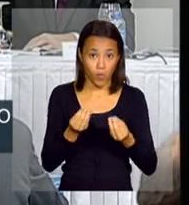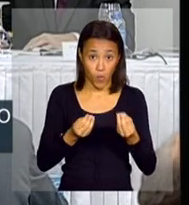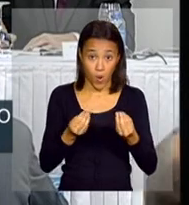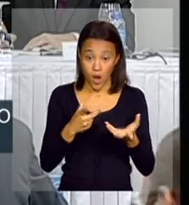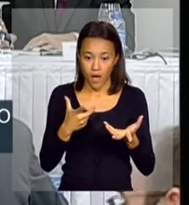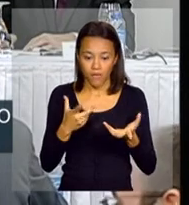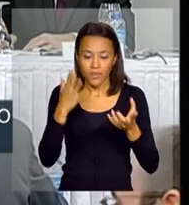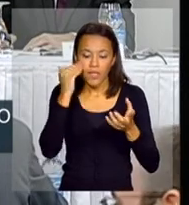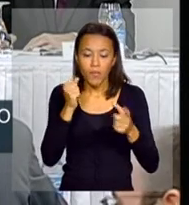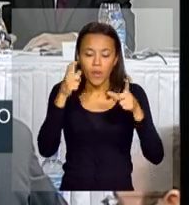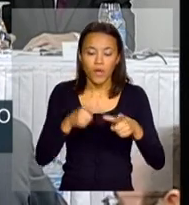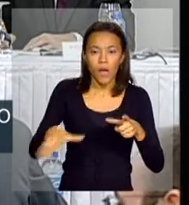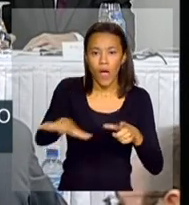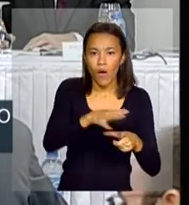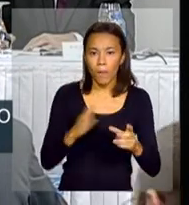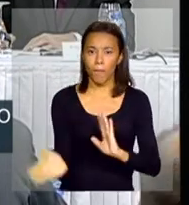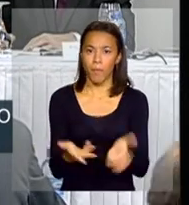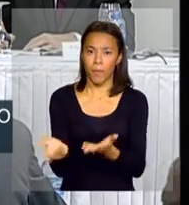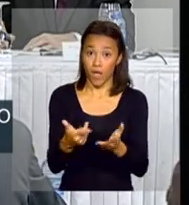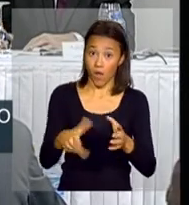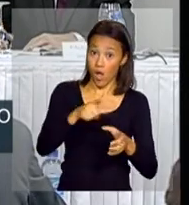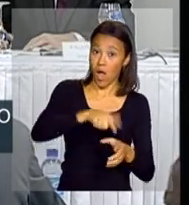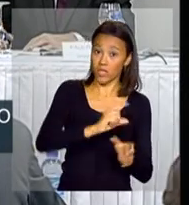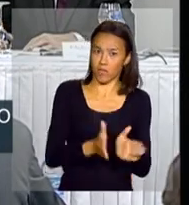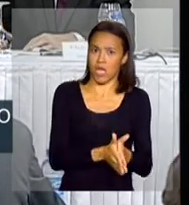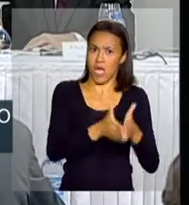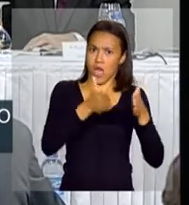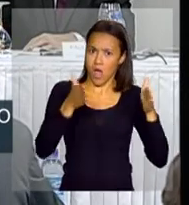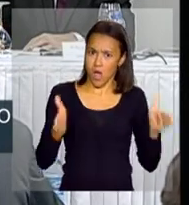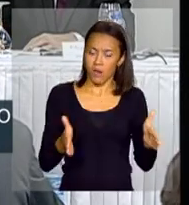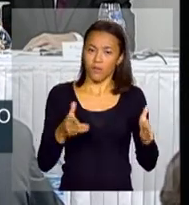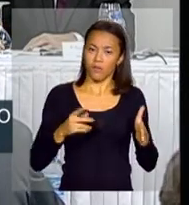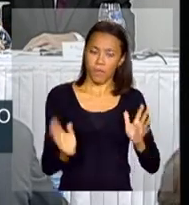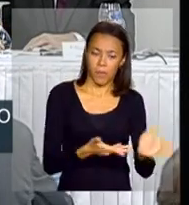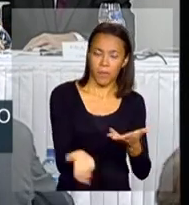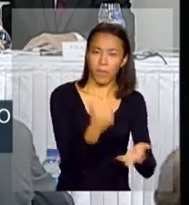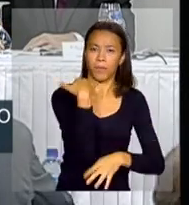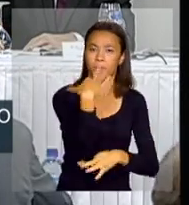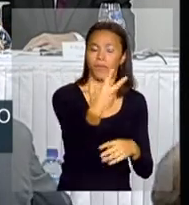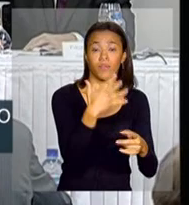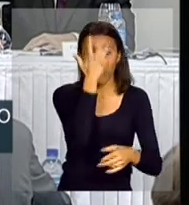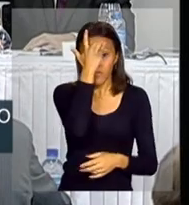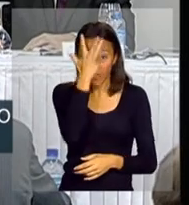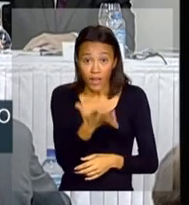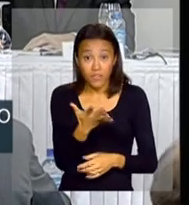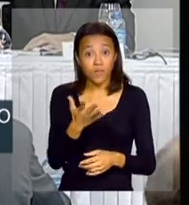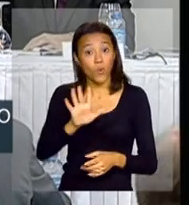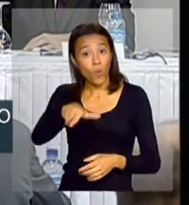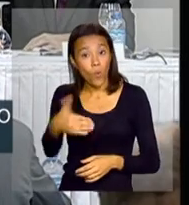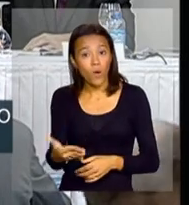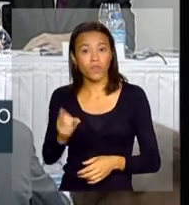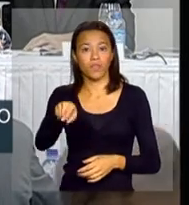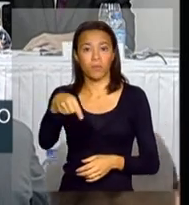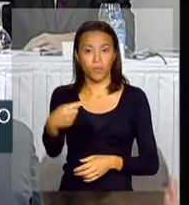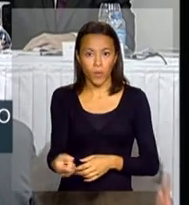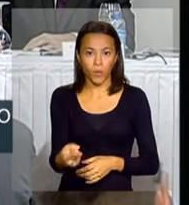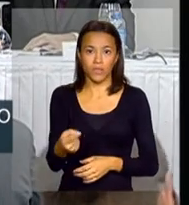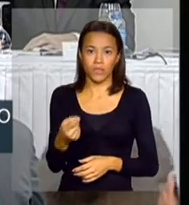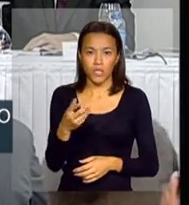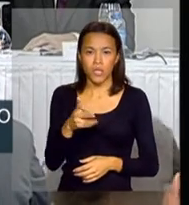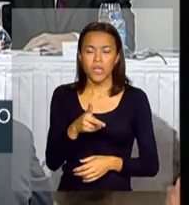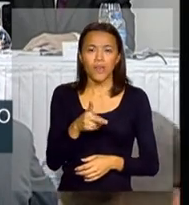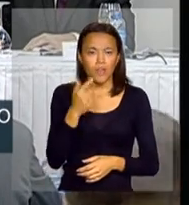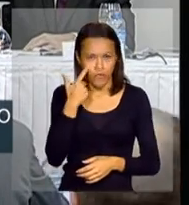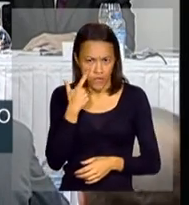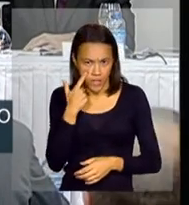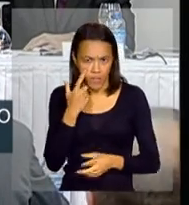do desmatamento muda. Quando o perfil era grande, grandes desmatamentos... Fica mais fácil, mas quando o chamado desmatamento puxadinho, como